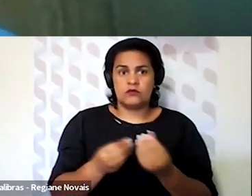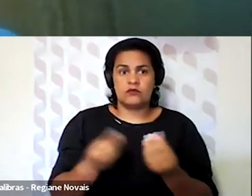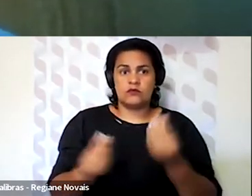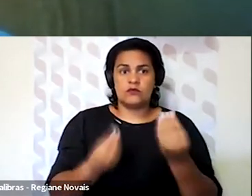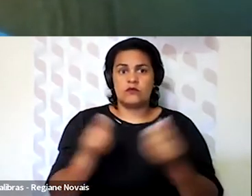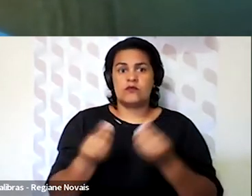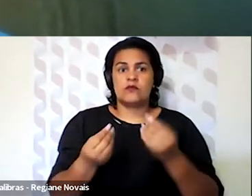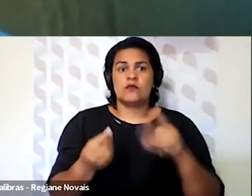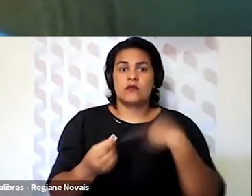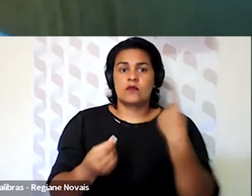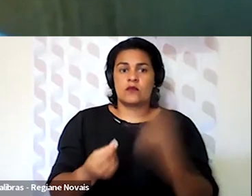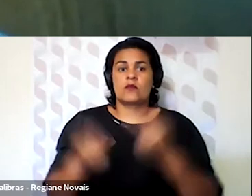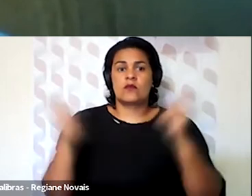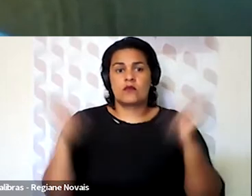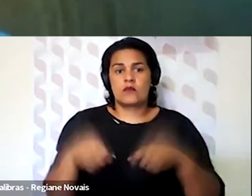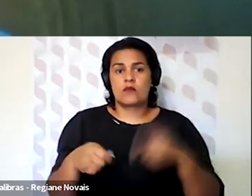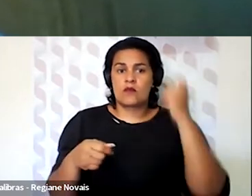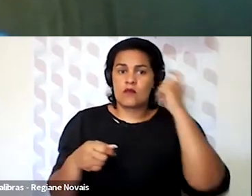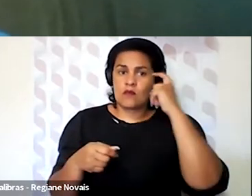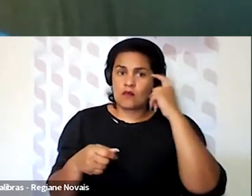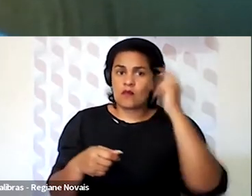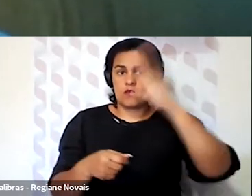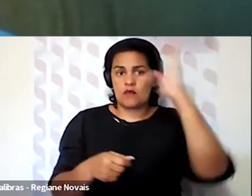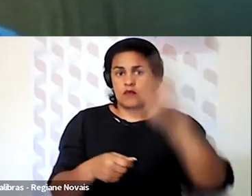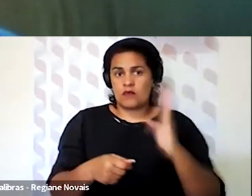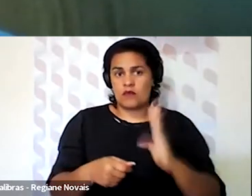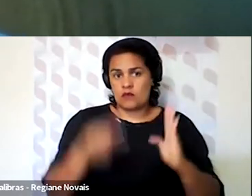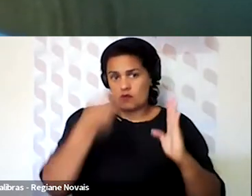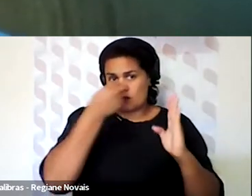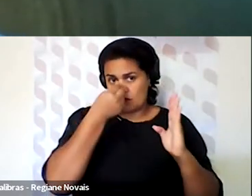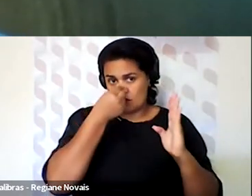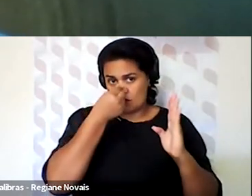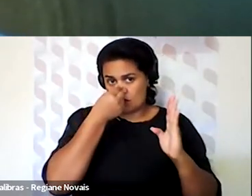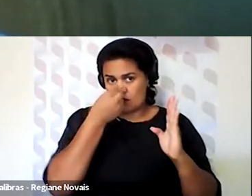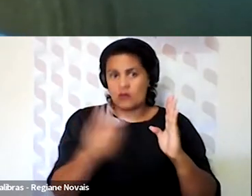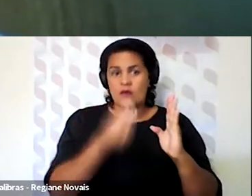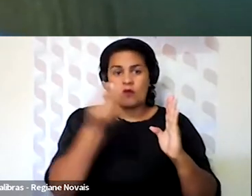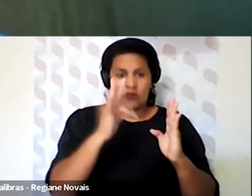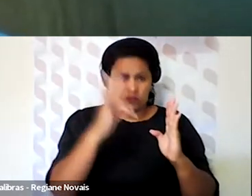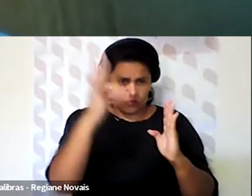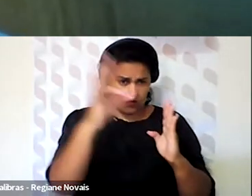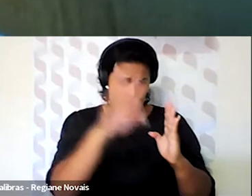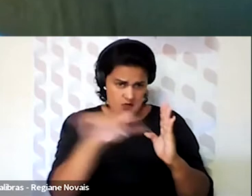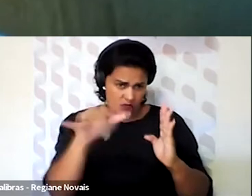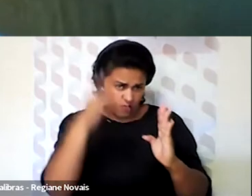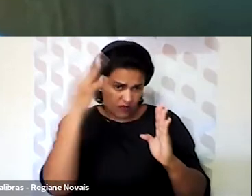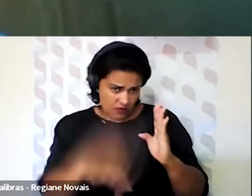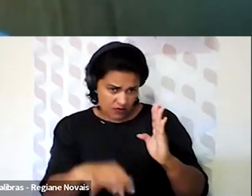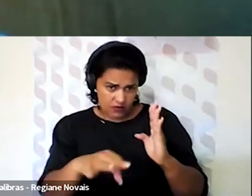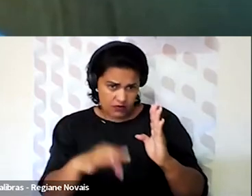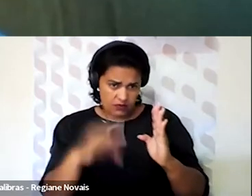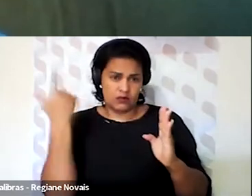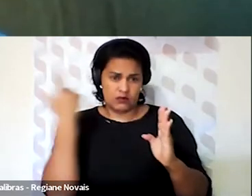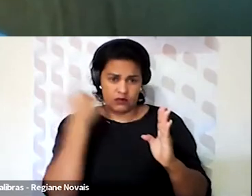pode pensar um Brasil evangélico, né, como um futuro? Será que é isso? Será que isso